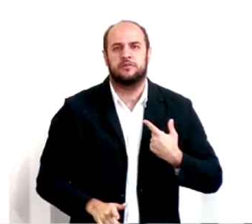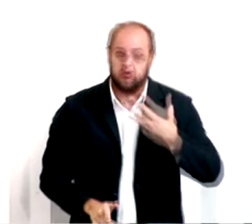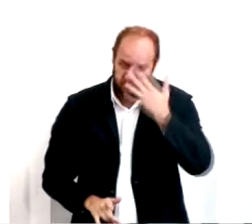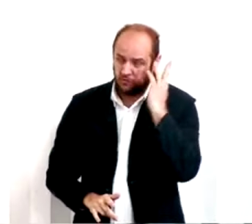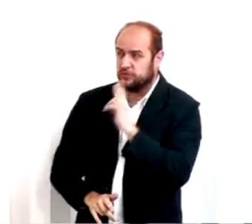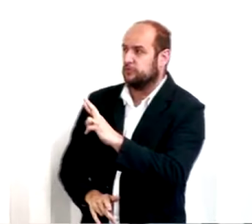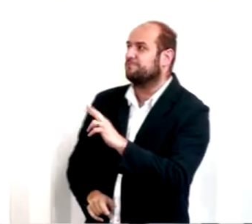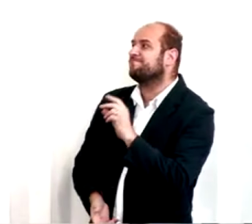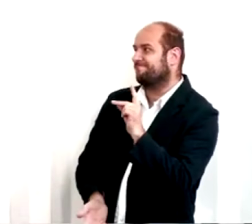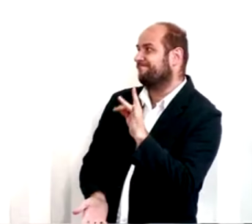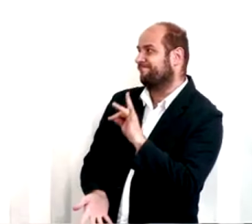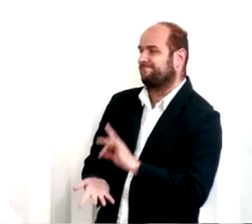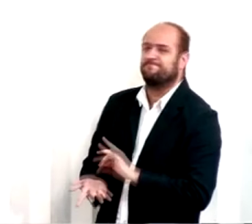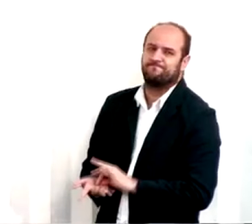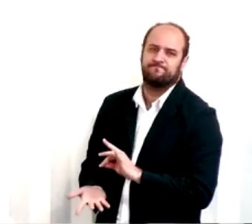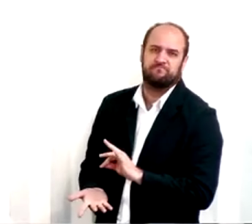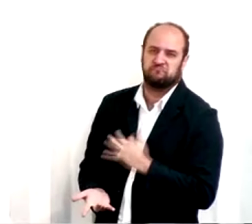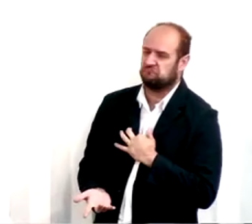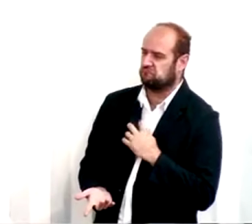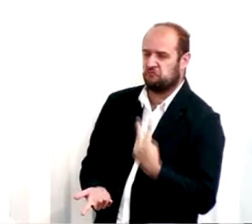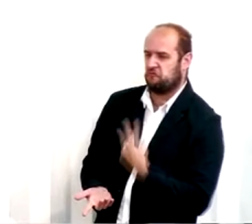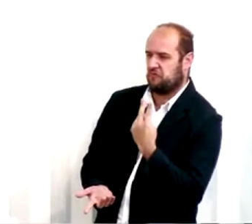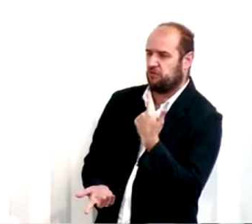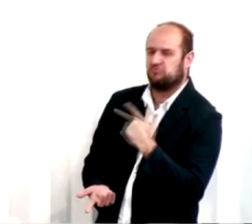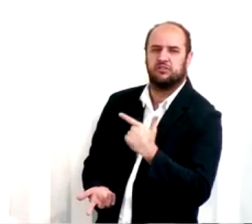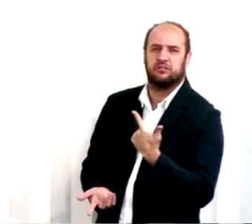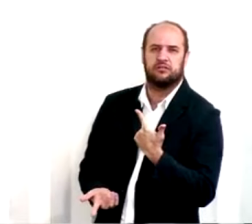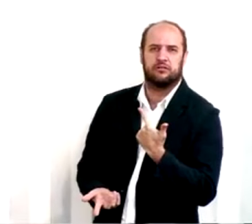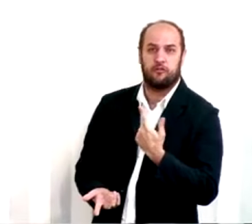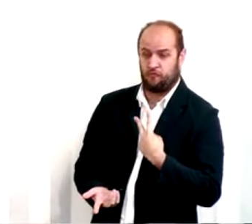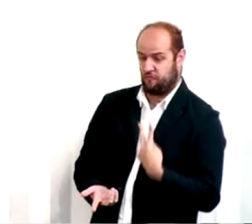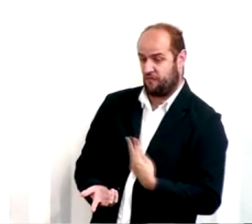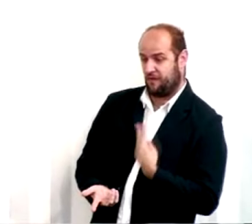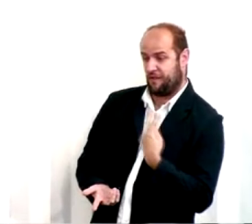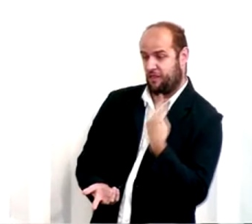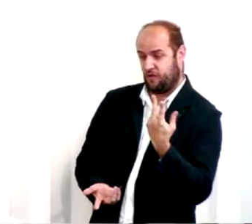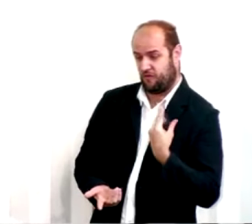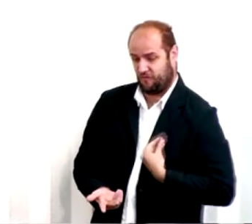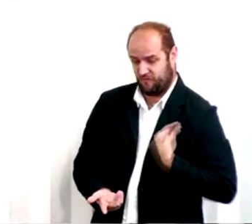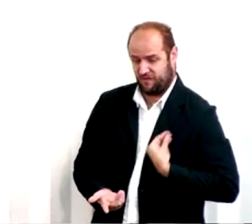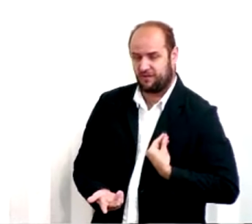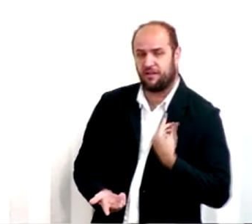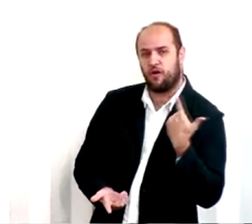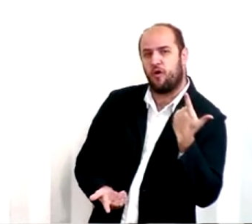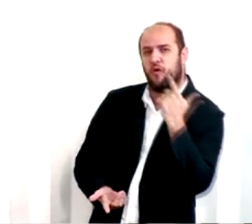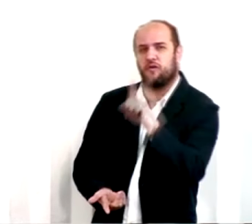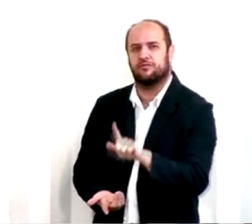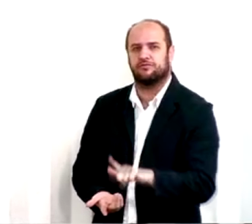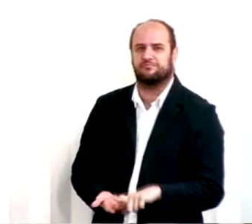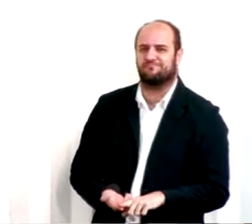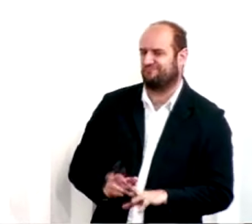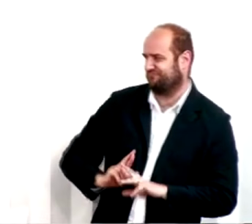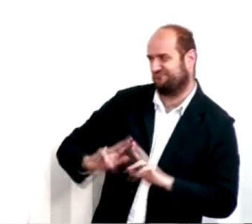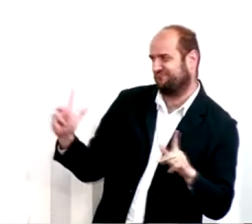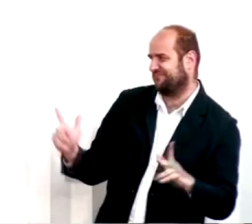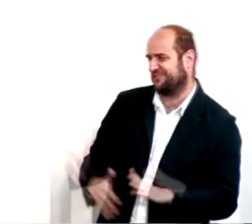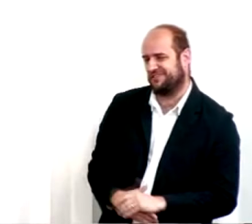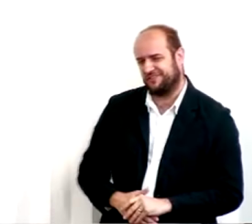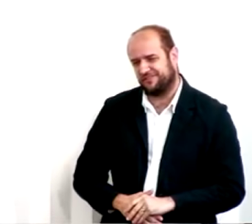não temos mesmo e o nosso valor é outro o nosso valor está fora de nós